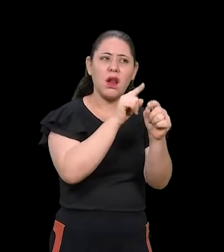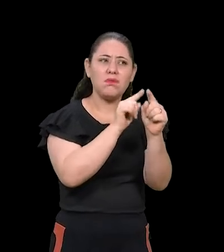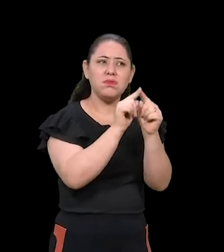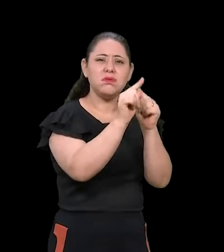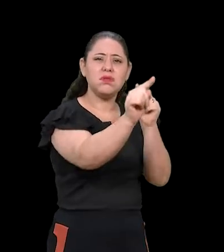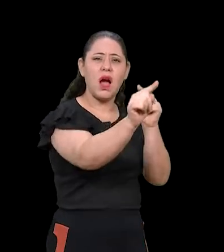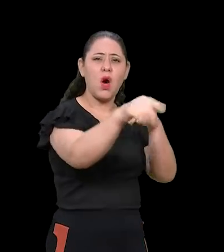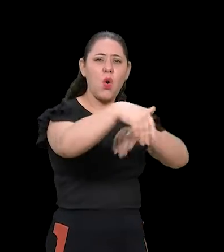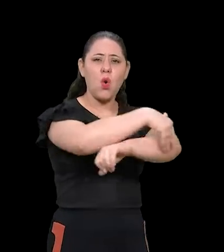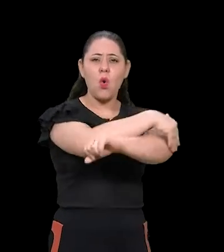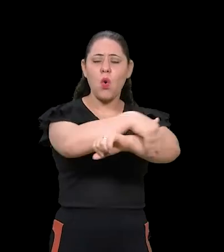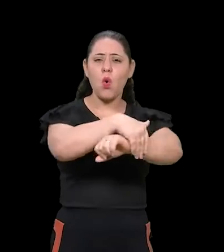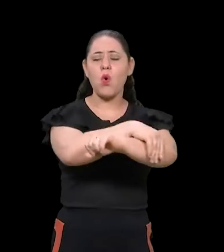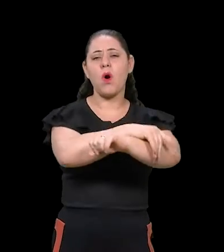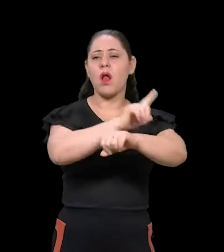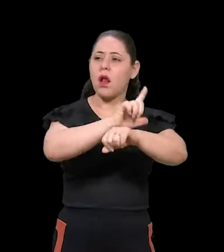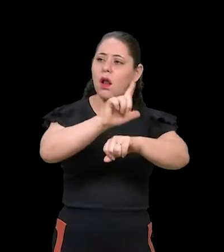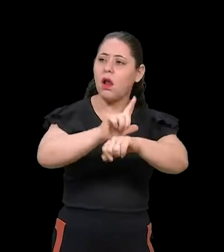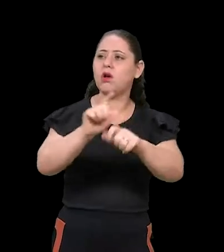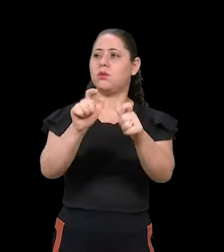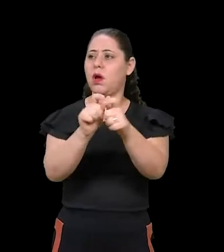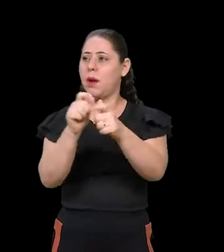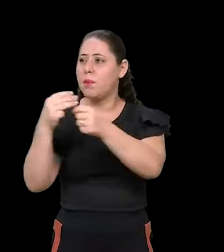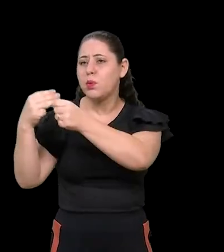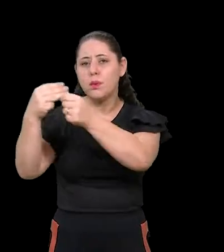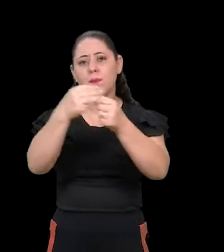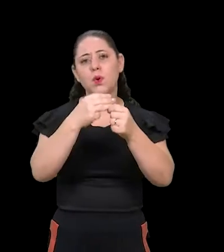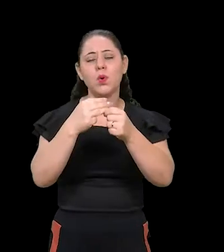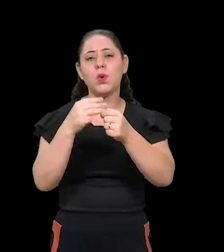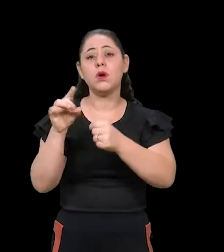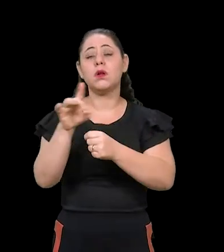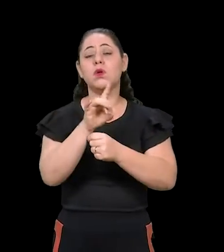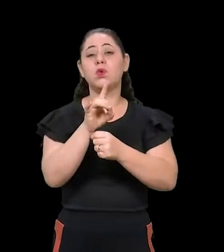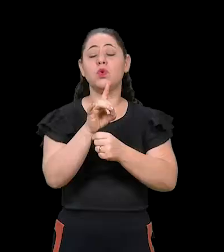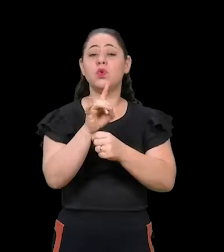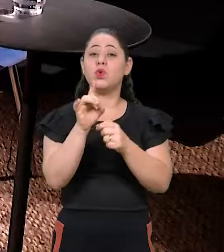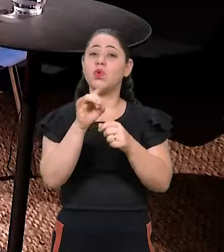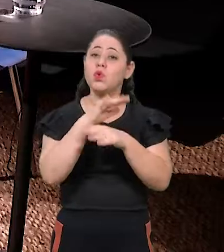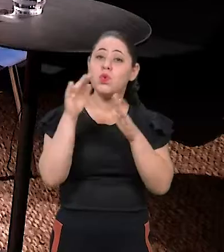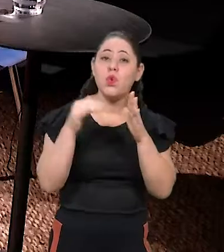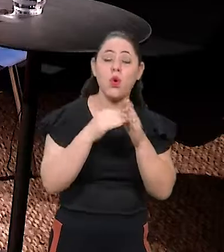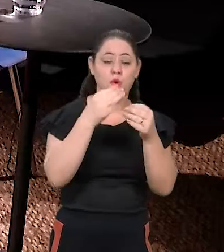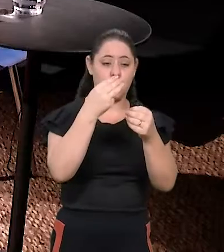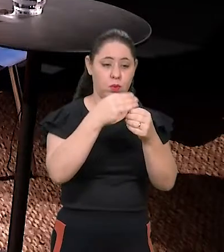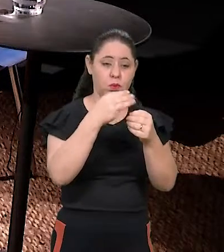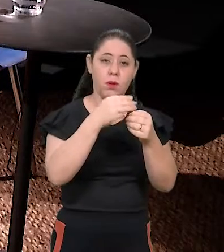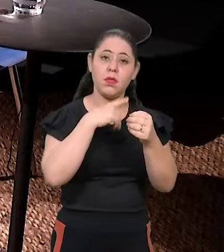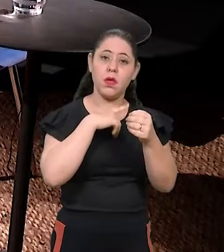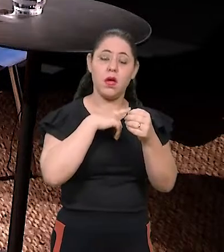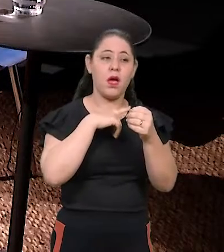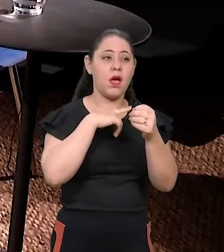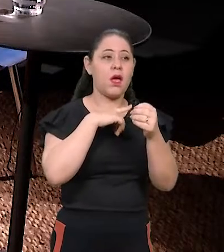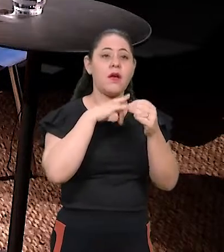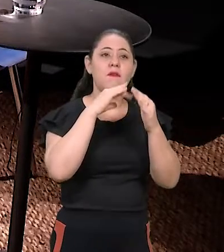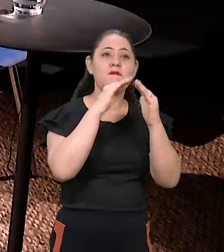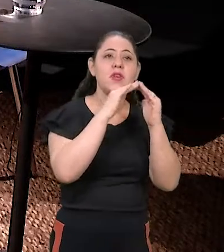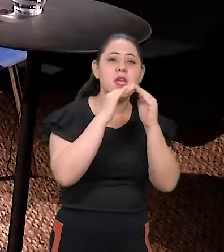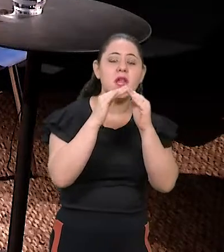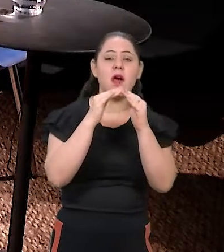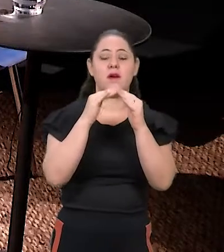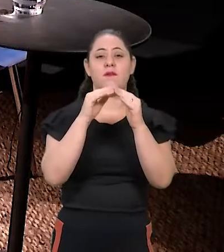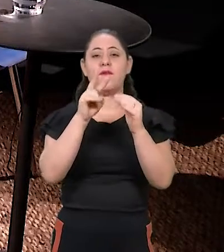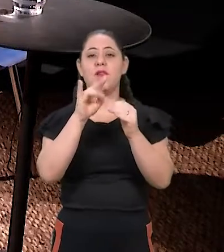ele? Quem olha para esse cara que está lá na principal rua do comércio, em cada um desses municípios, né? Todo município tem um pequeno negócio,